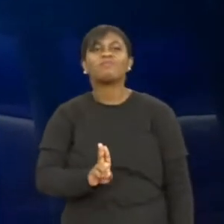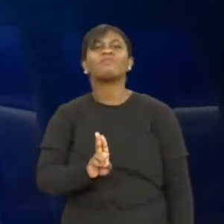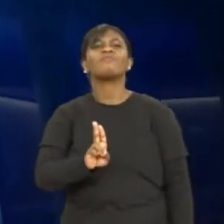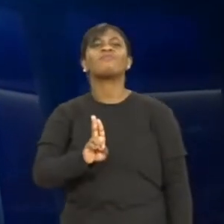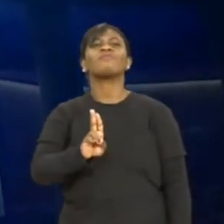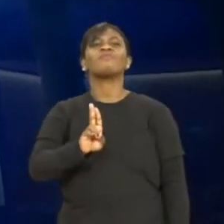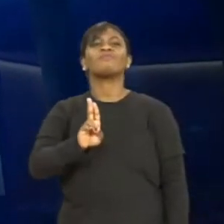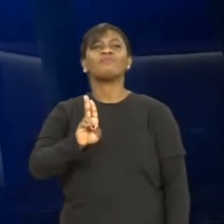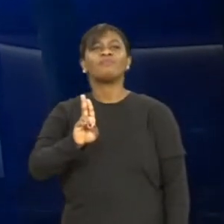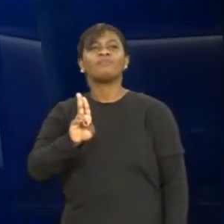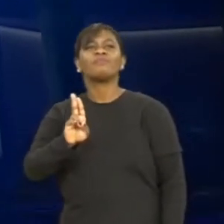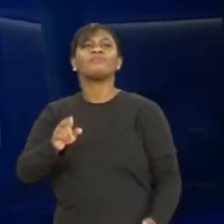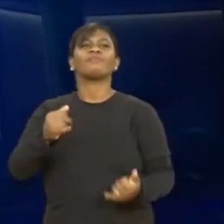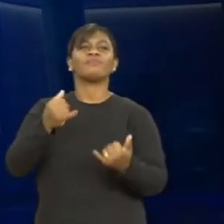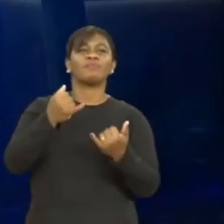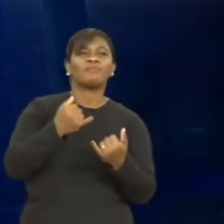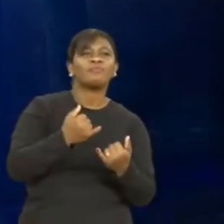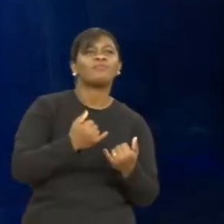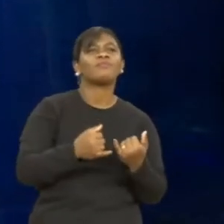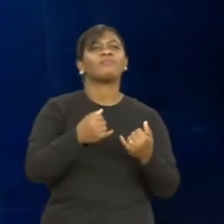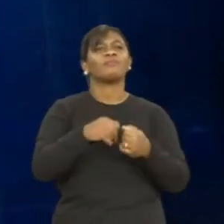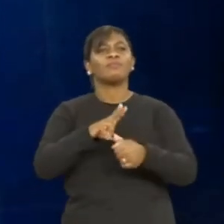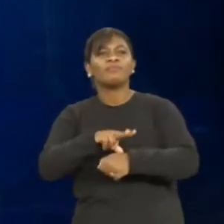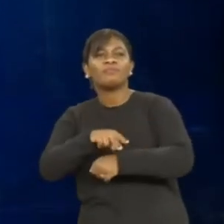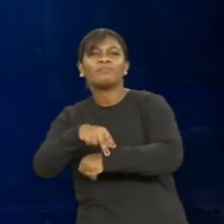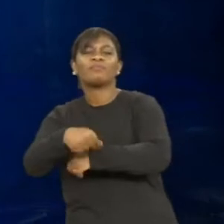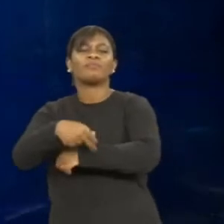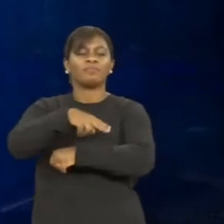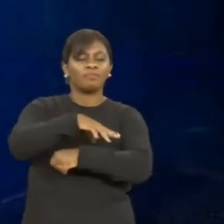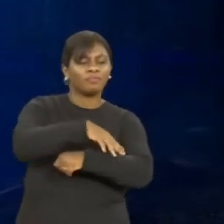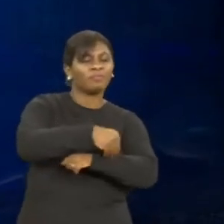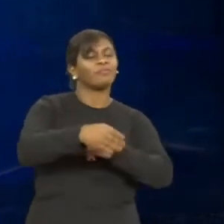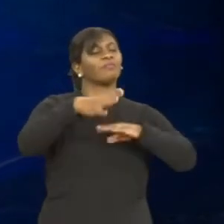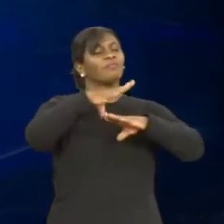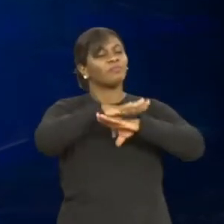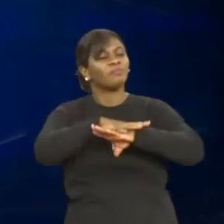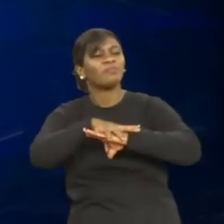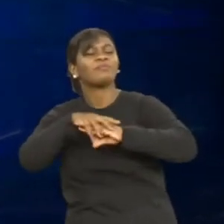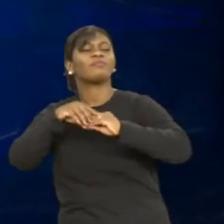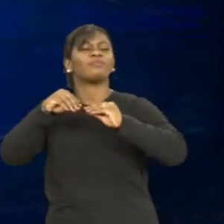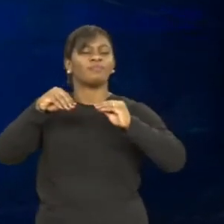subirei como Namã. Como na mão,